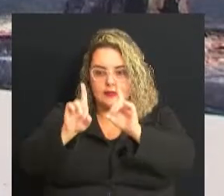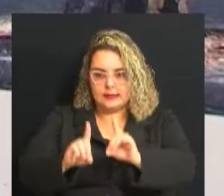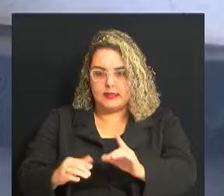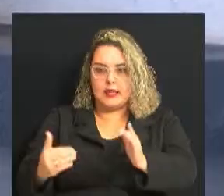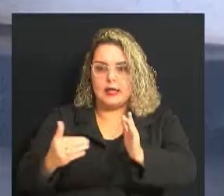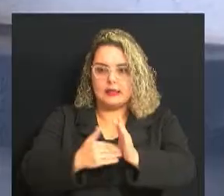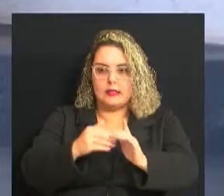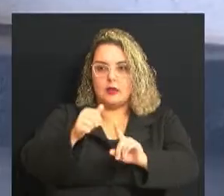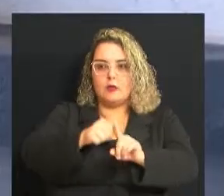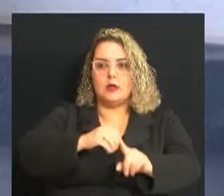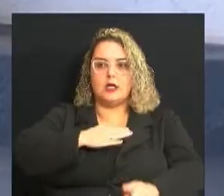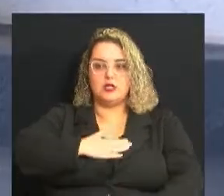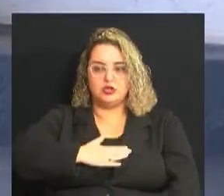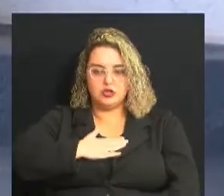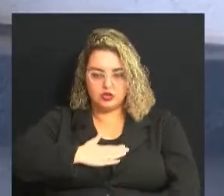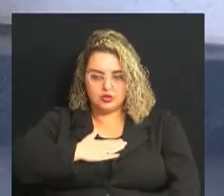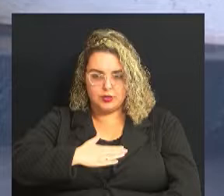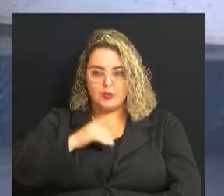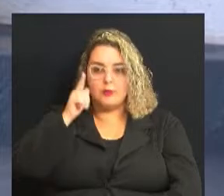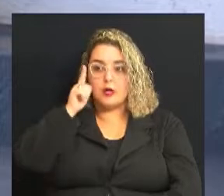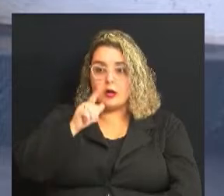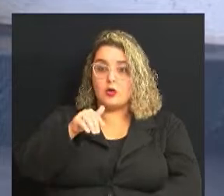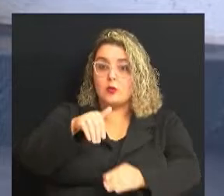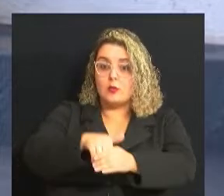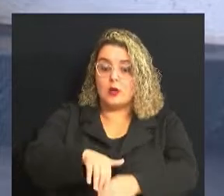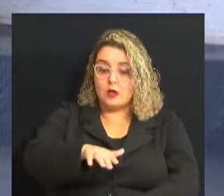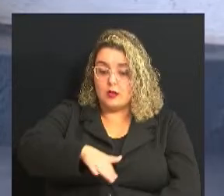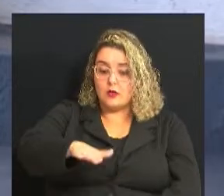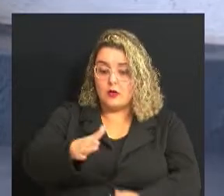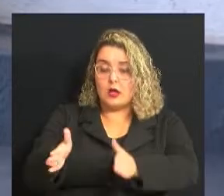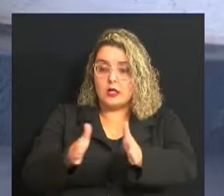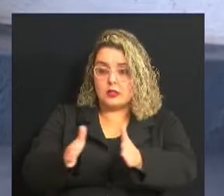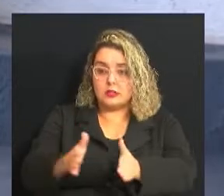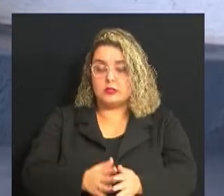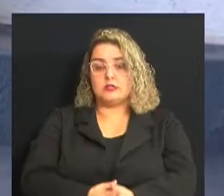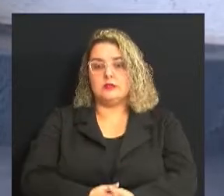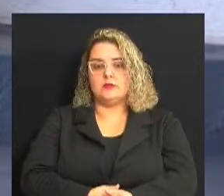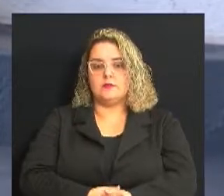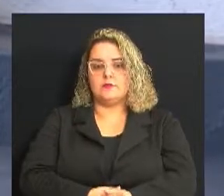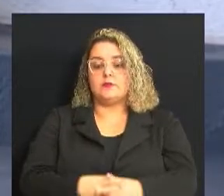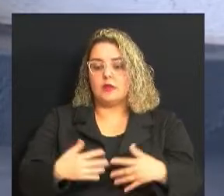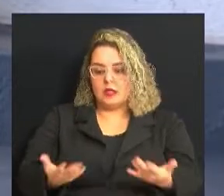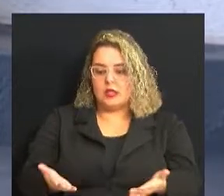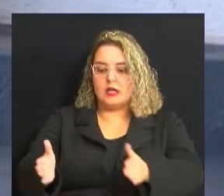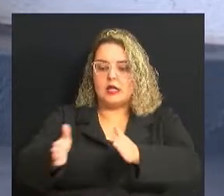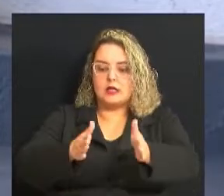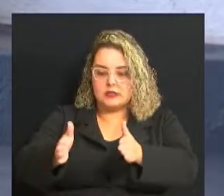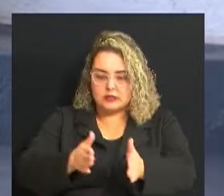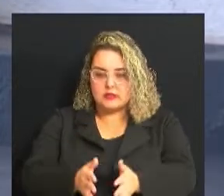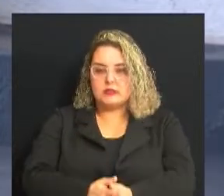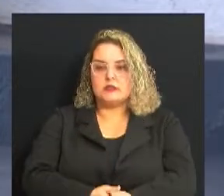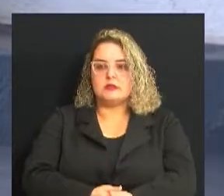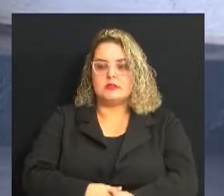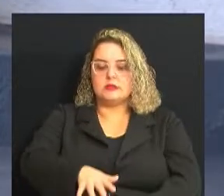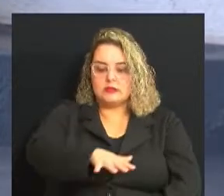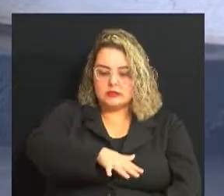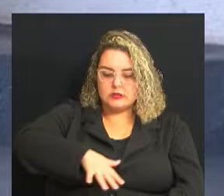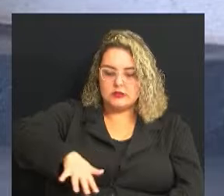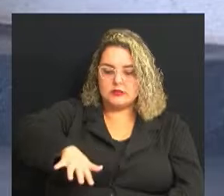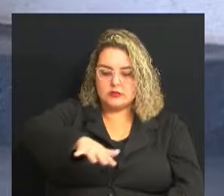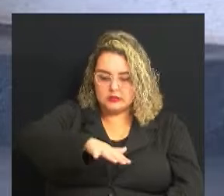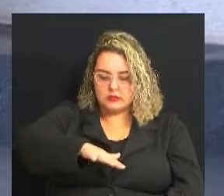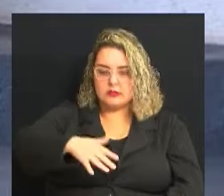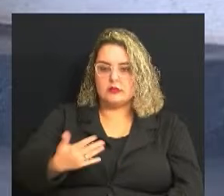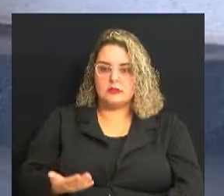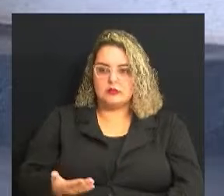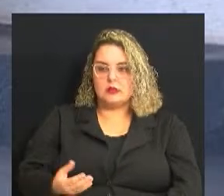agosto para conseguirem votar numa sessão acessível. E aí essas sessões são